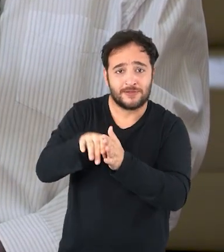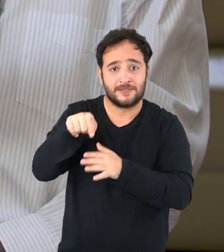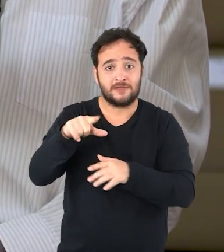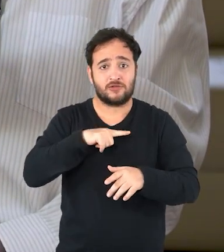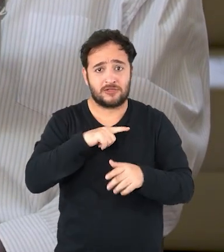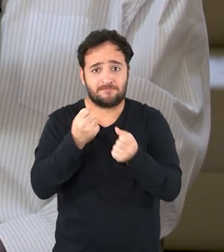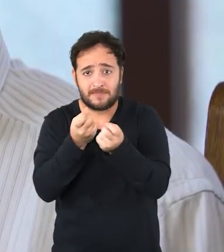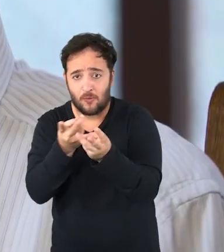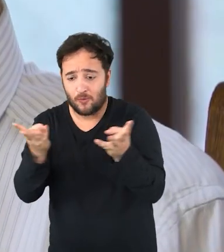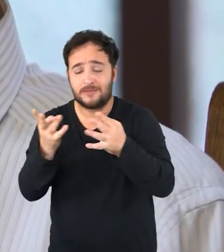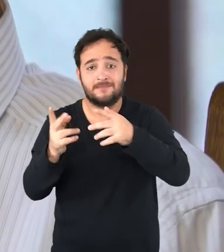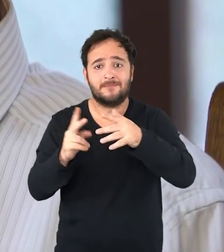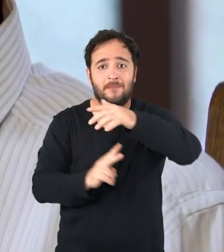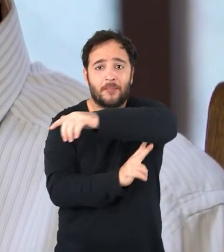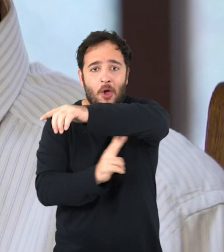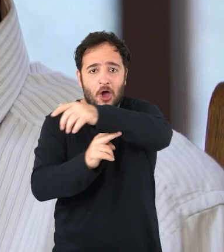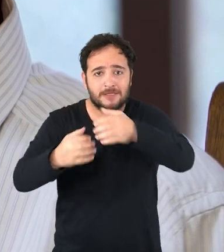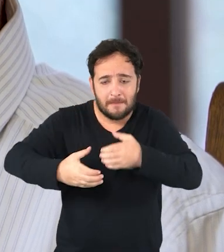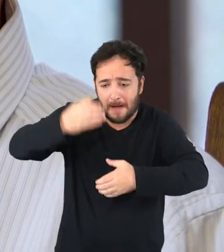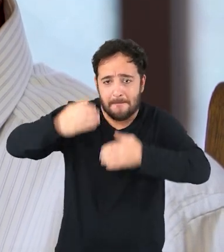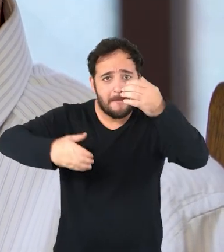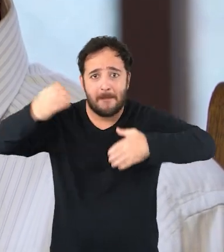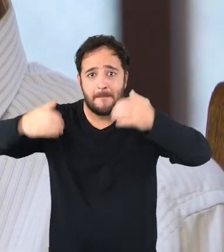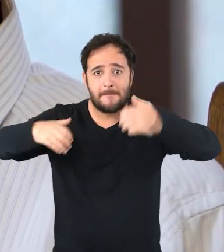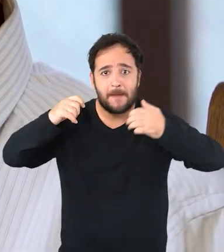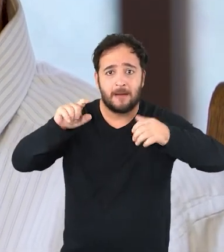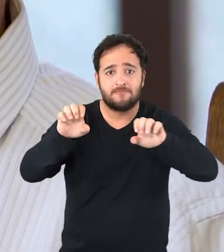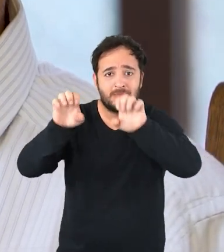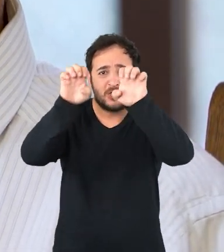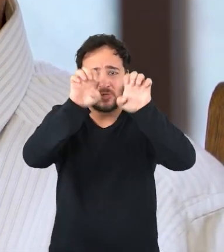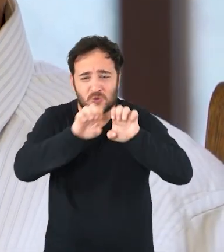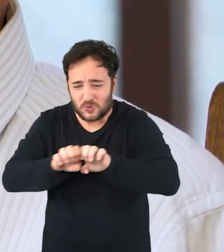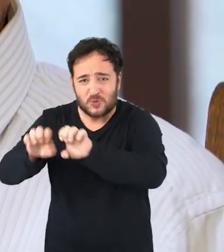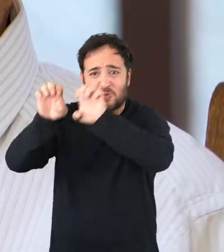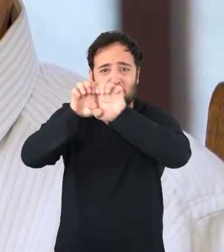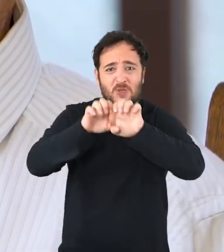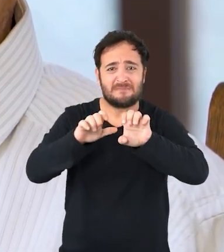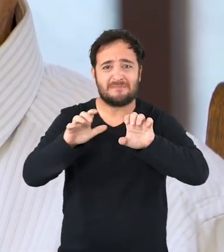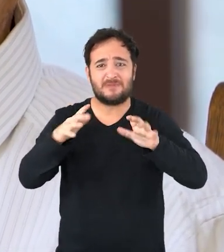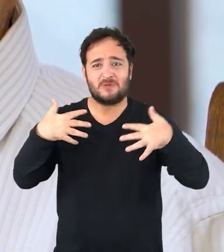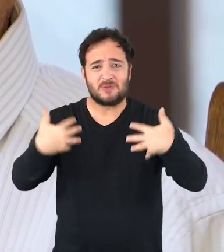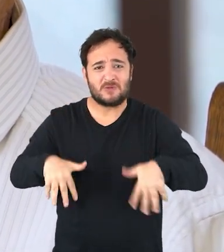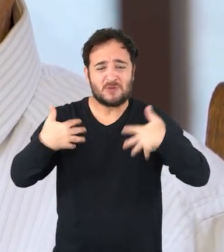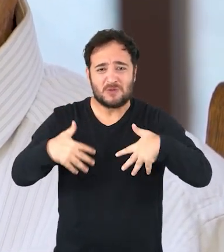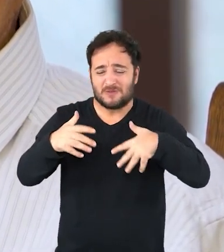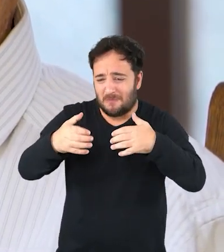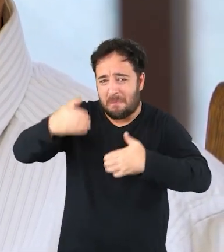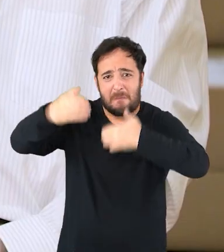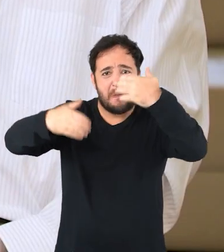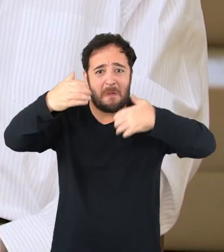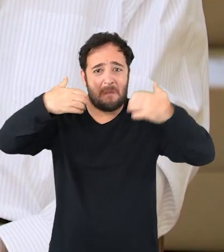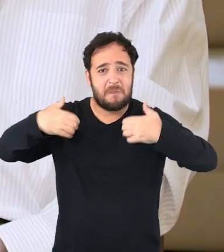alguns pilares feitos. Tinha até um pedaço de ponte também, de superestrutura feita, mas dois, três pilares, não mais do que